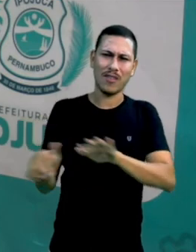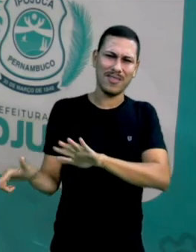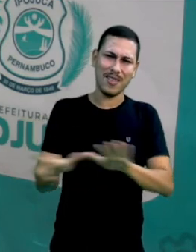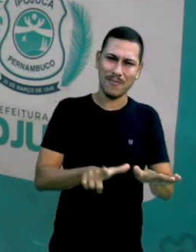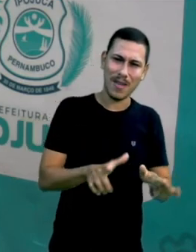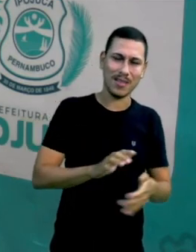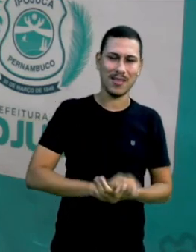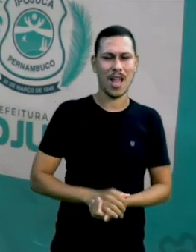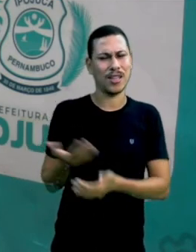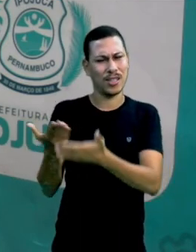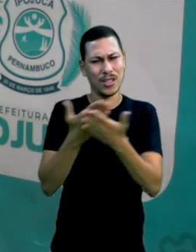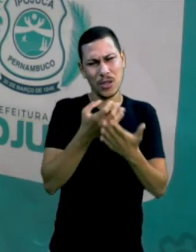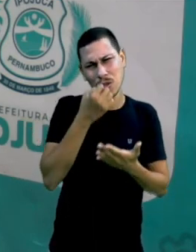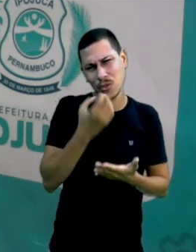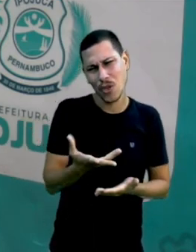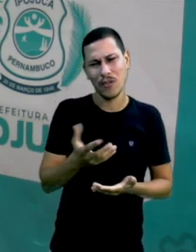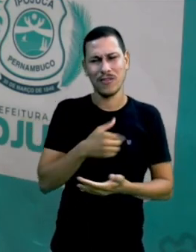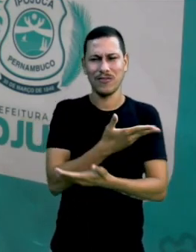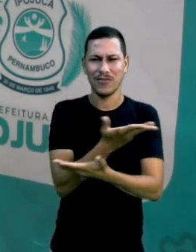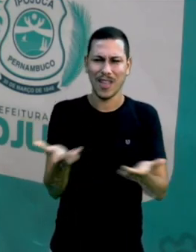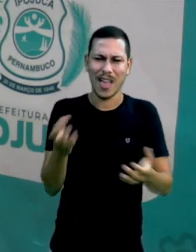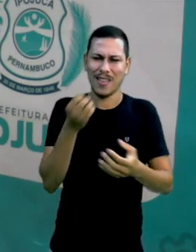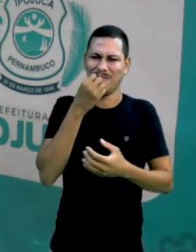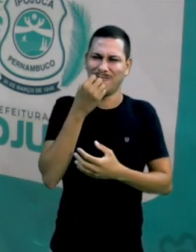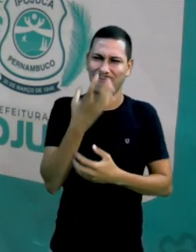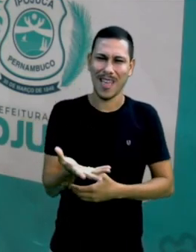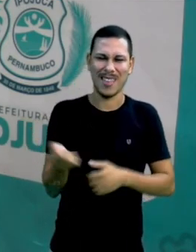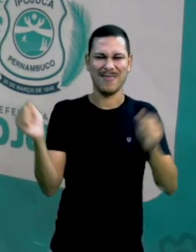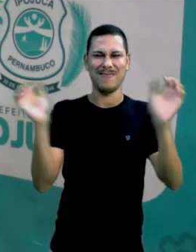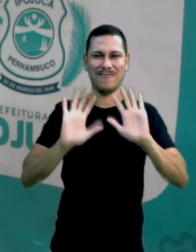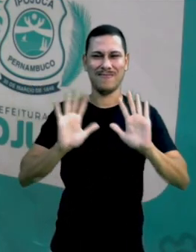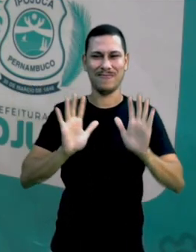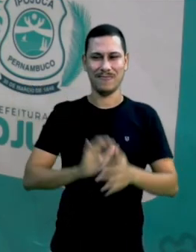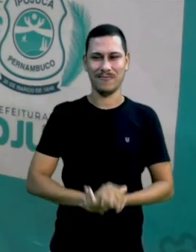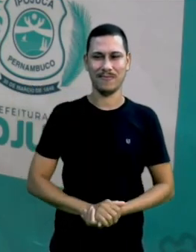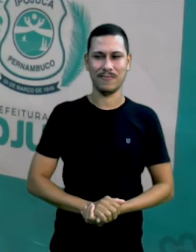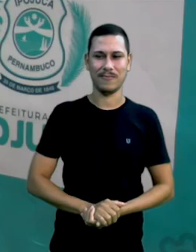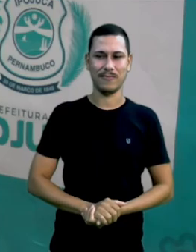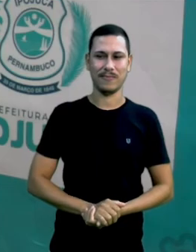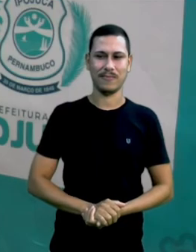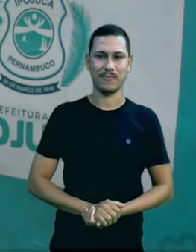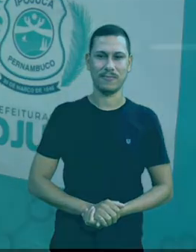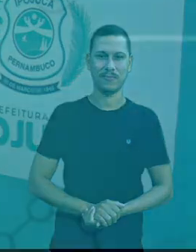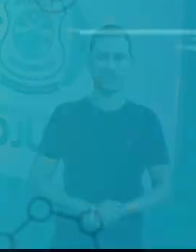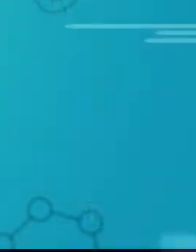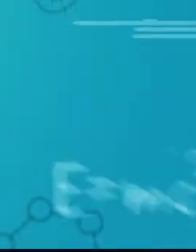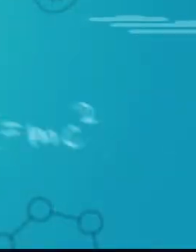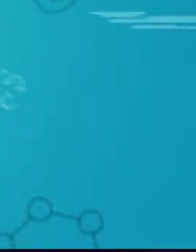excelentes estudos, que vocês fiquem bem e até mais, pessoal. Um grande abraço.